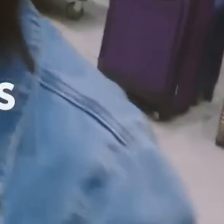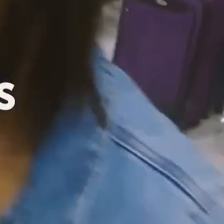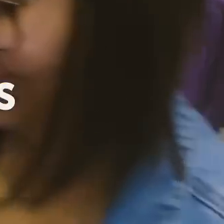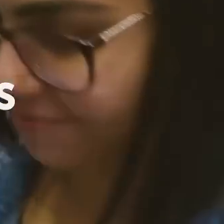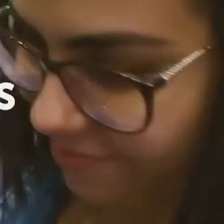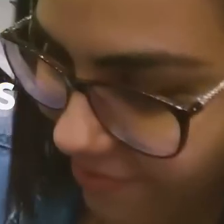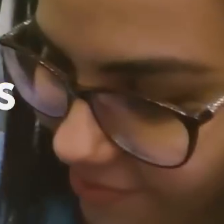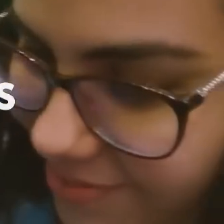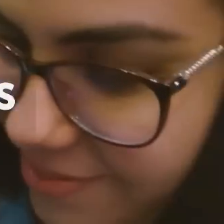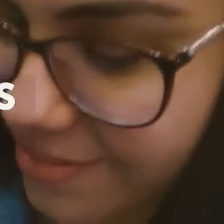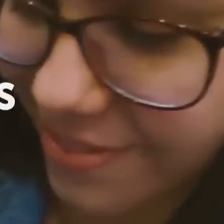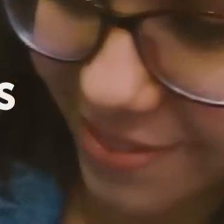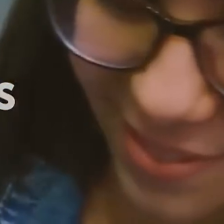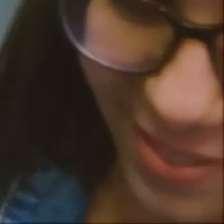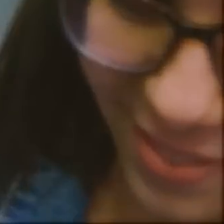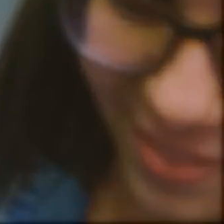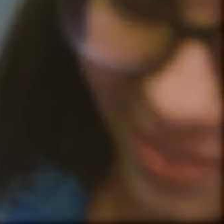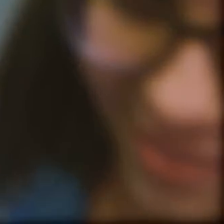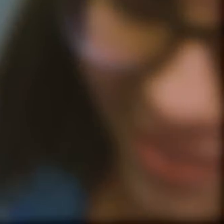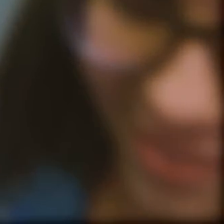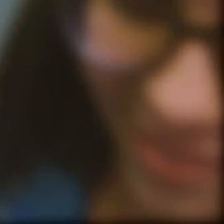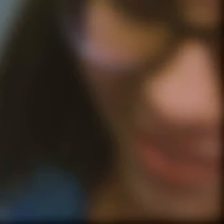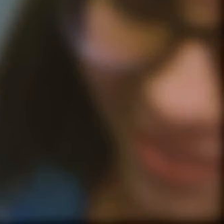E aí você, expectativa?